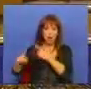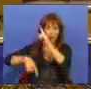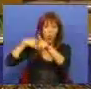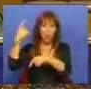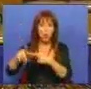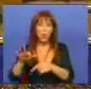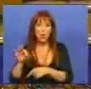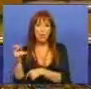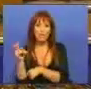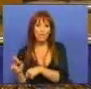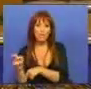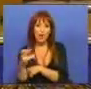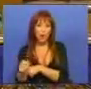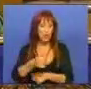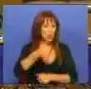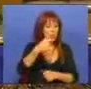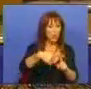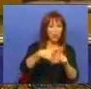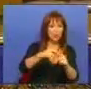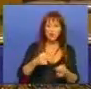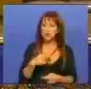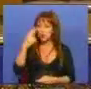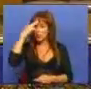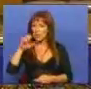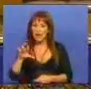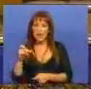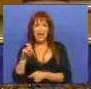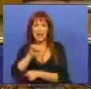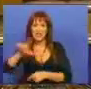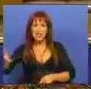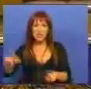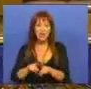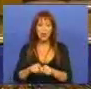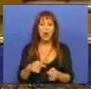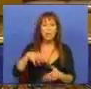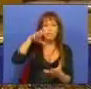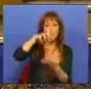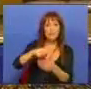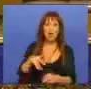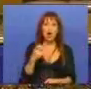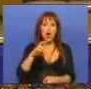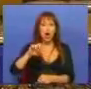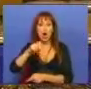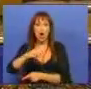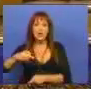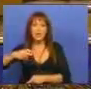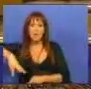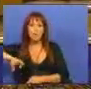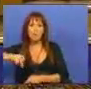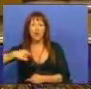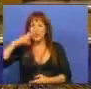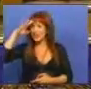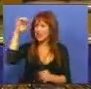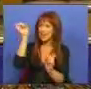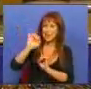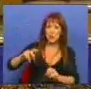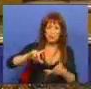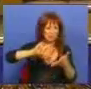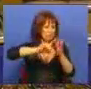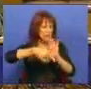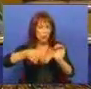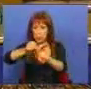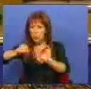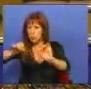o do Ferro, o do Bom Sucesso, o Palácio de Cristal, o Pavilhão Rosa Mota. Sem ideias, sem